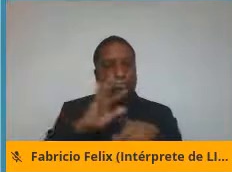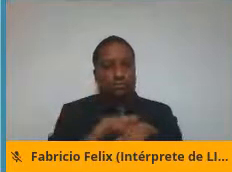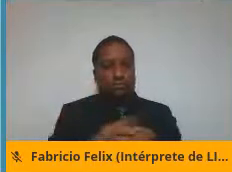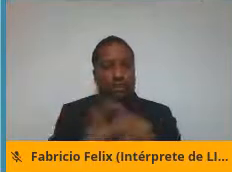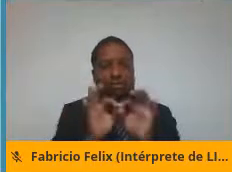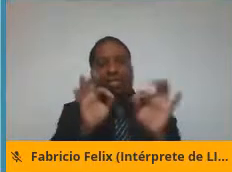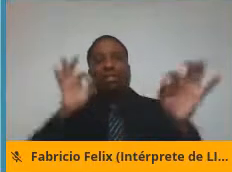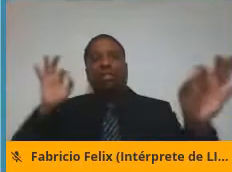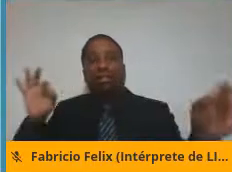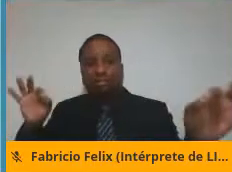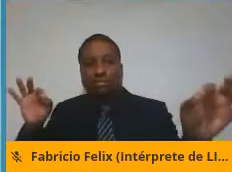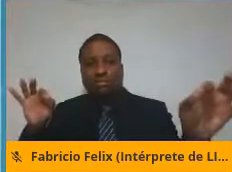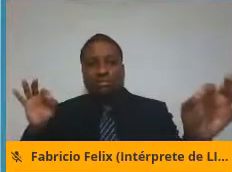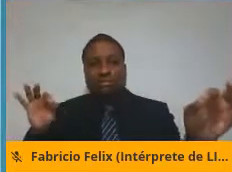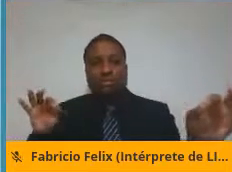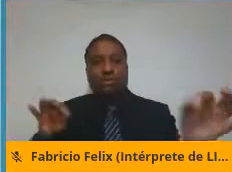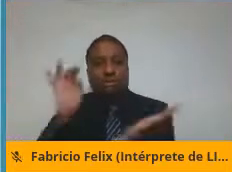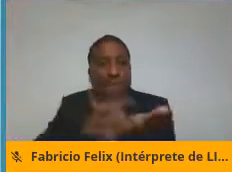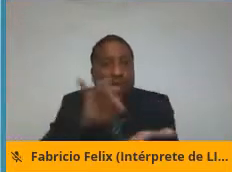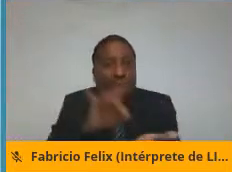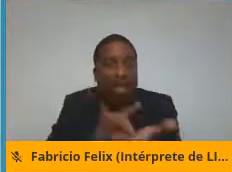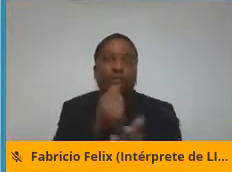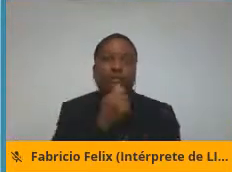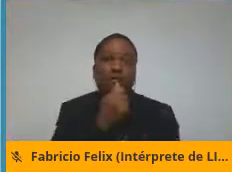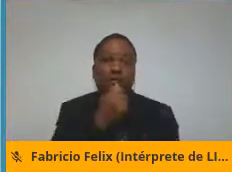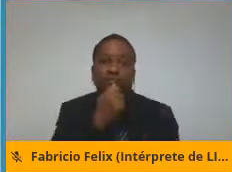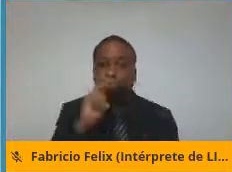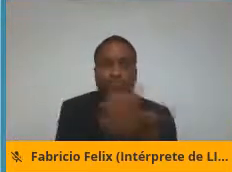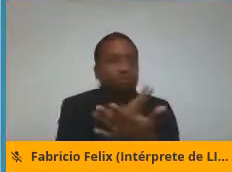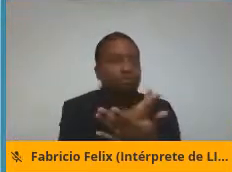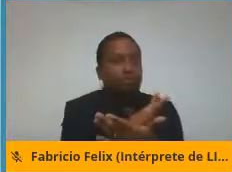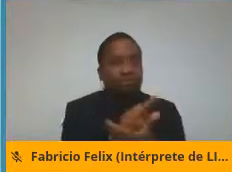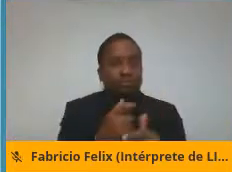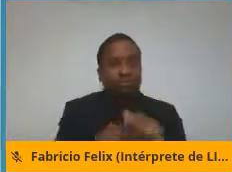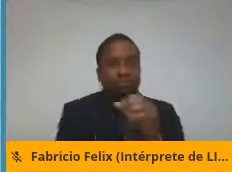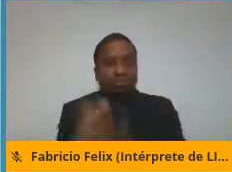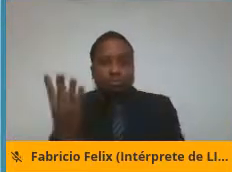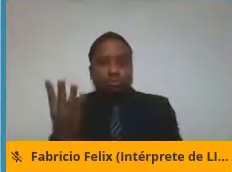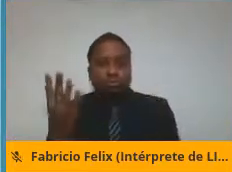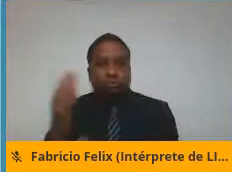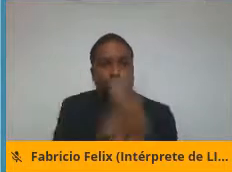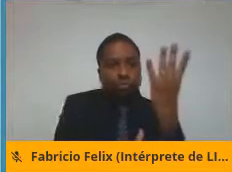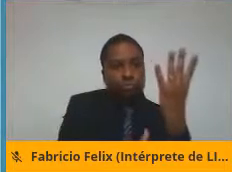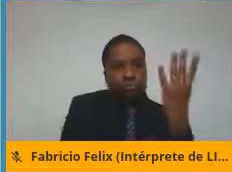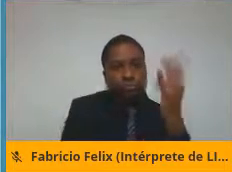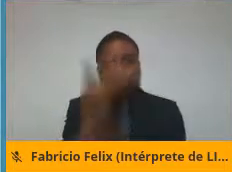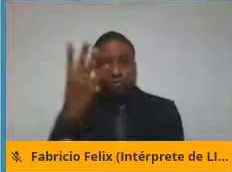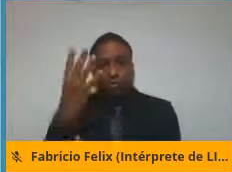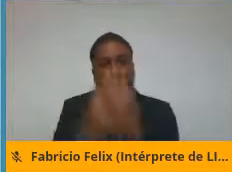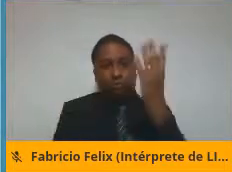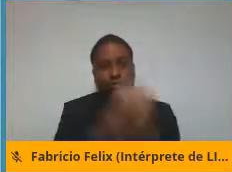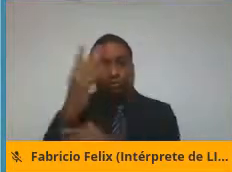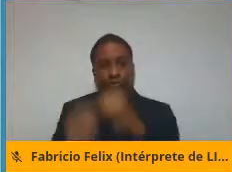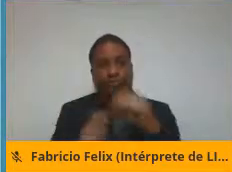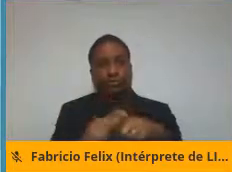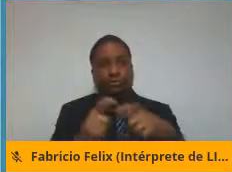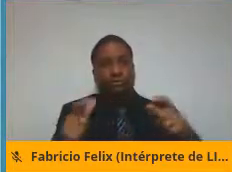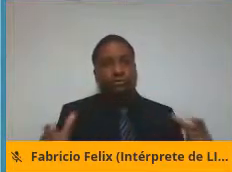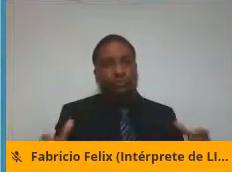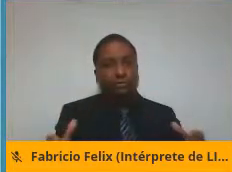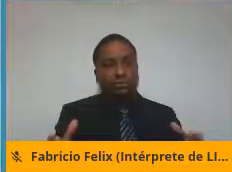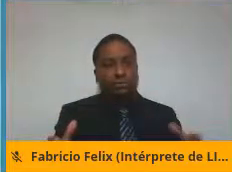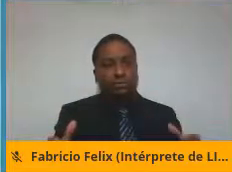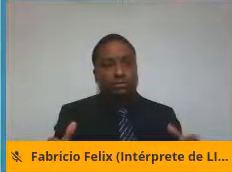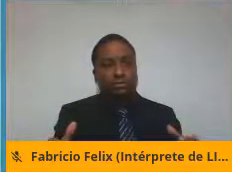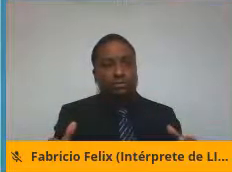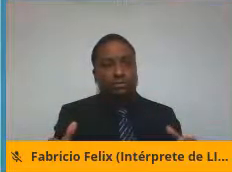né? Não era a nossa realidade. De repente, os casos começaram a acontecer em Alagoas, mas não dentro da nossa casa. Em